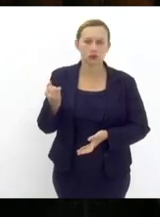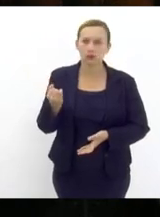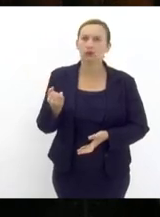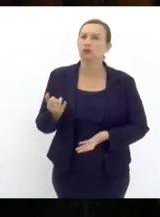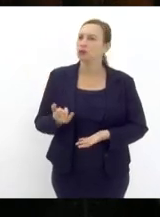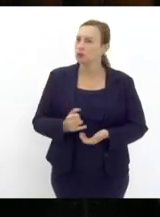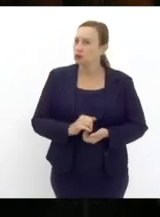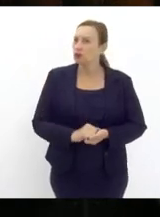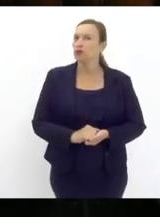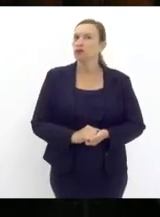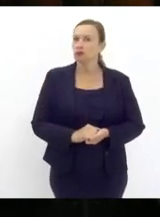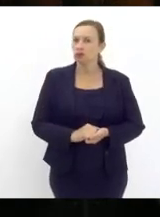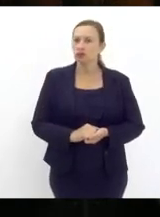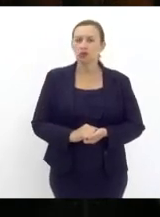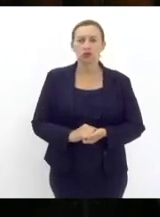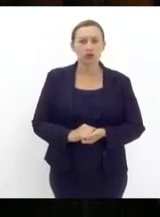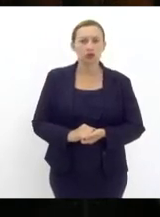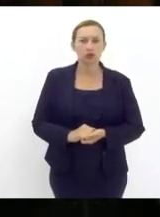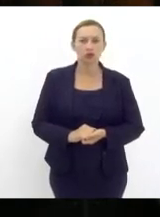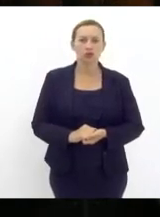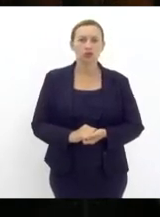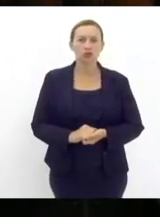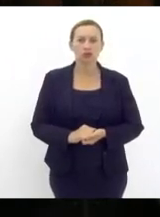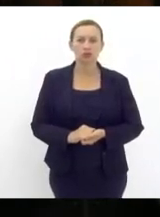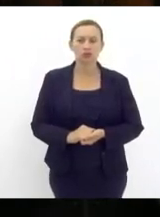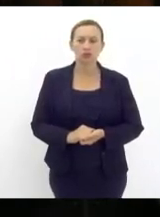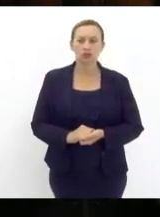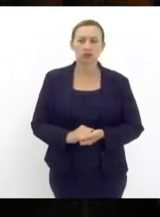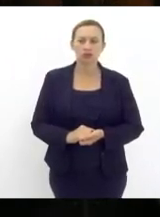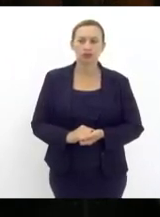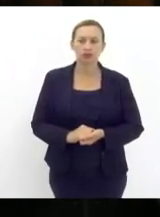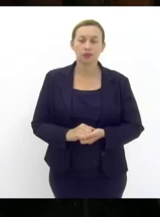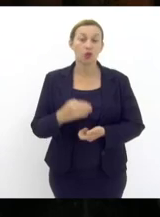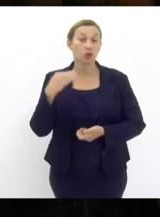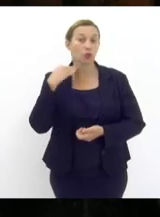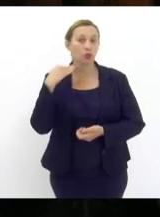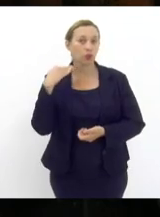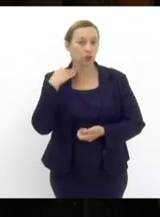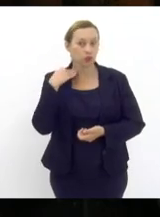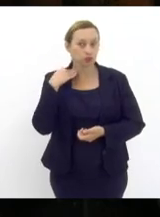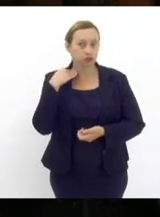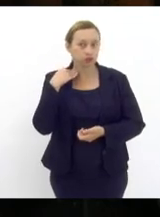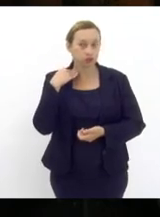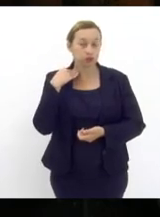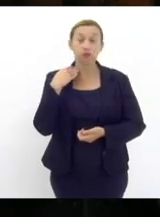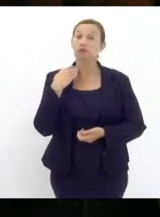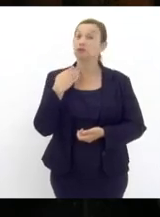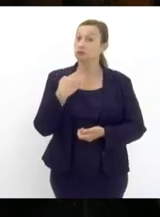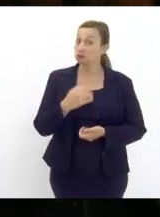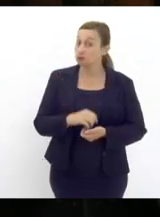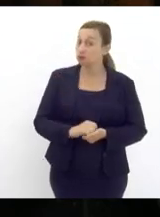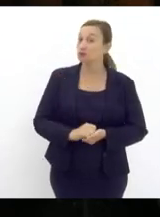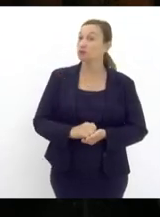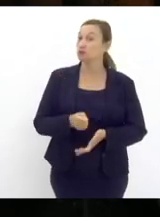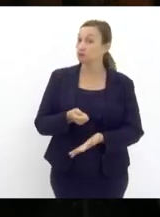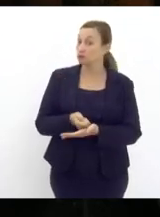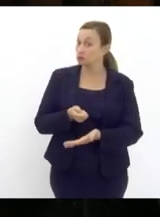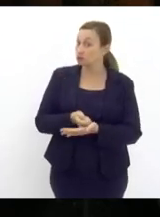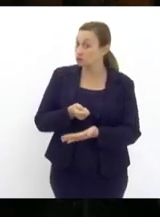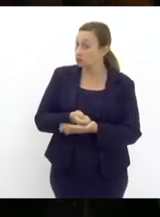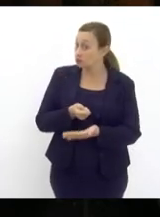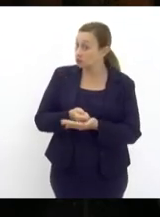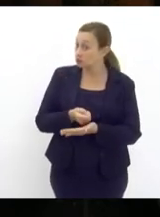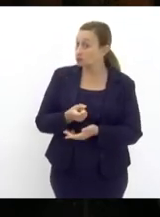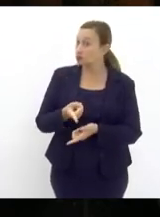que as opções os bancos oficiais cobravam